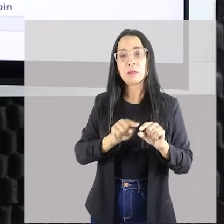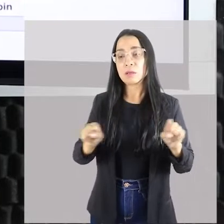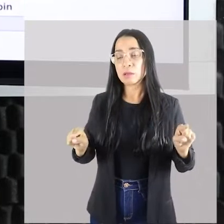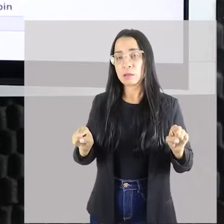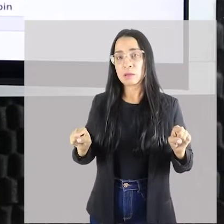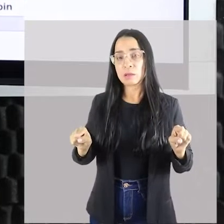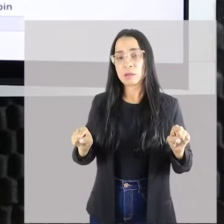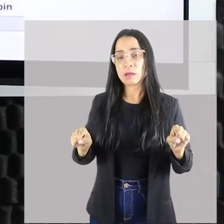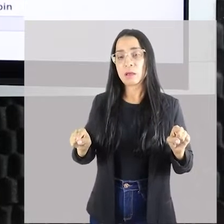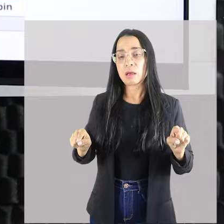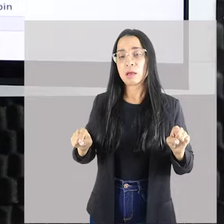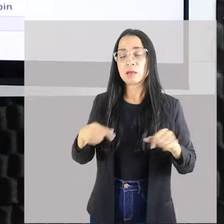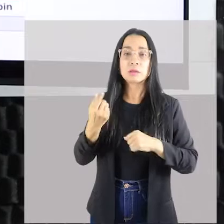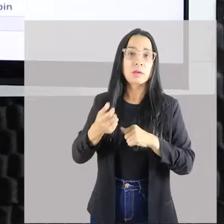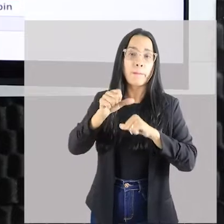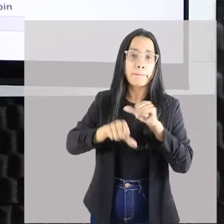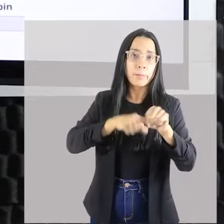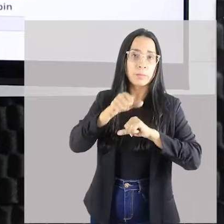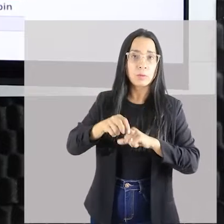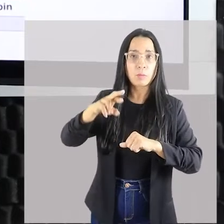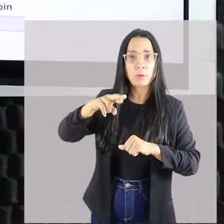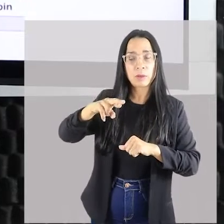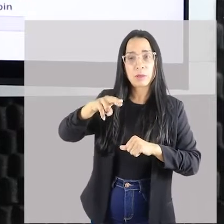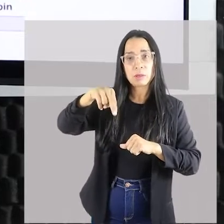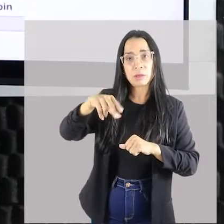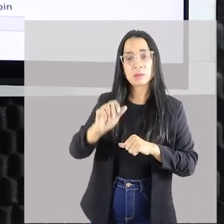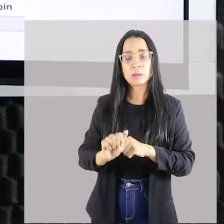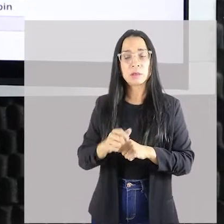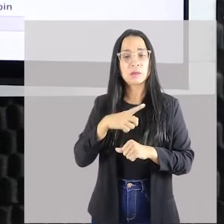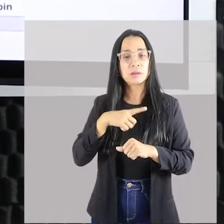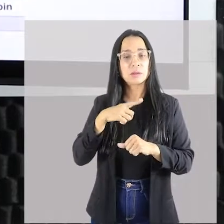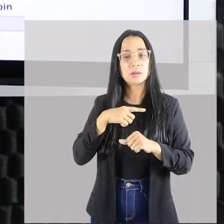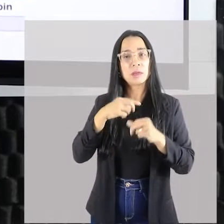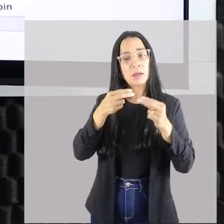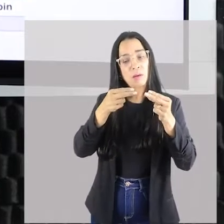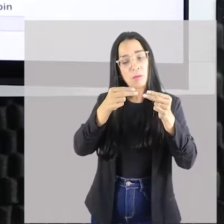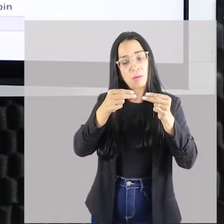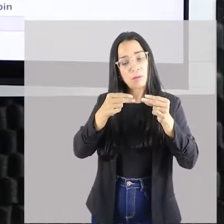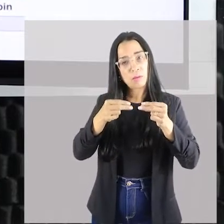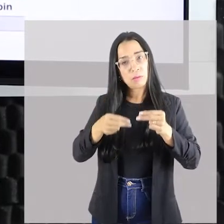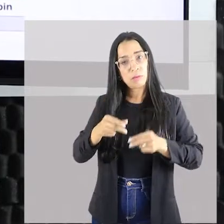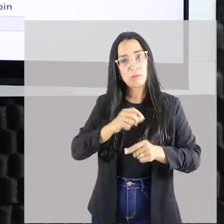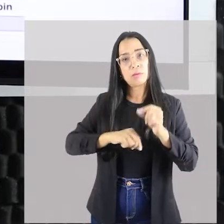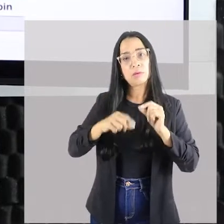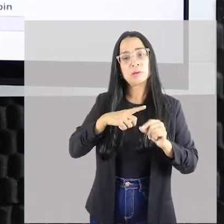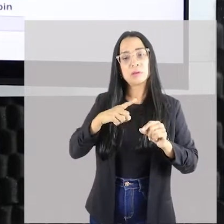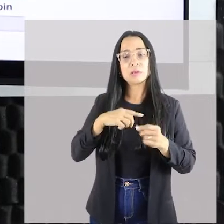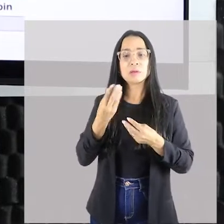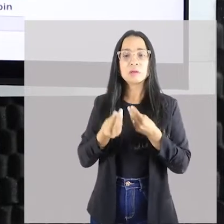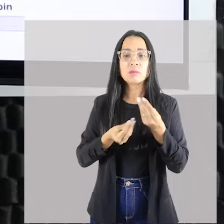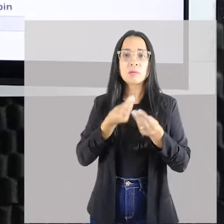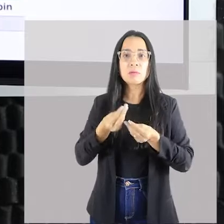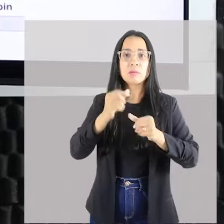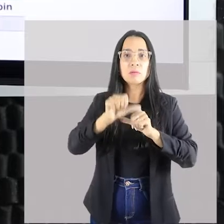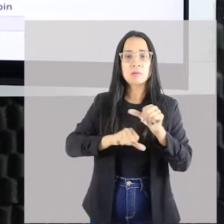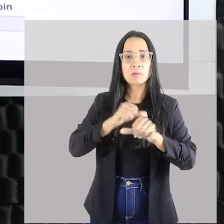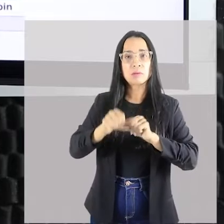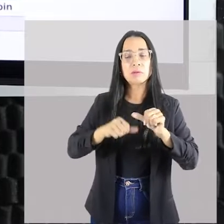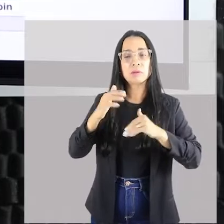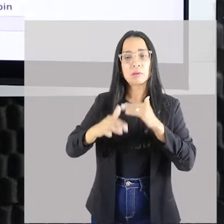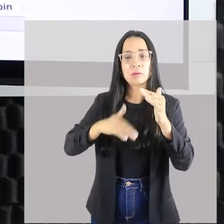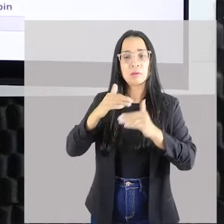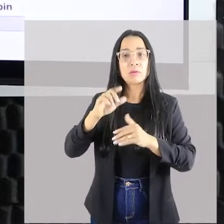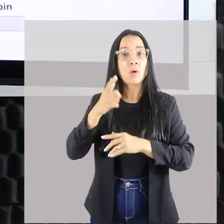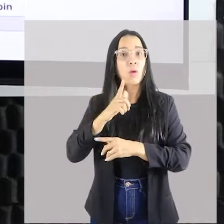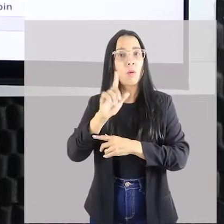alterou o nosso RNA. Então, era para eu ter uma sequência, né, ali, e a gente, por meio da mutação, acabou